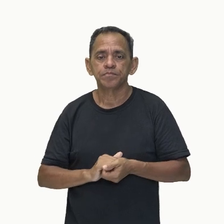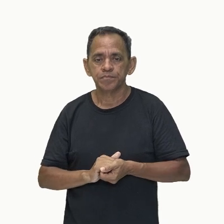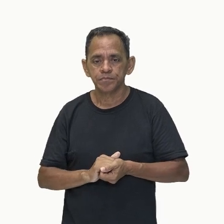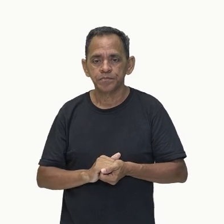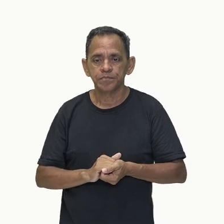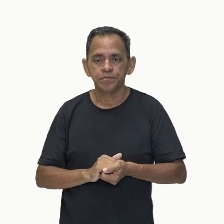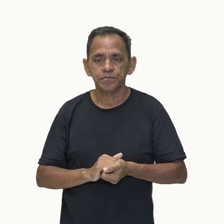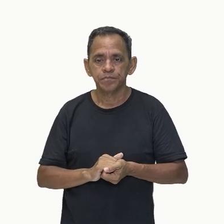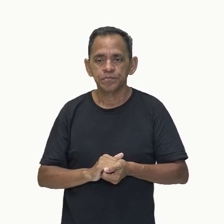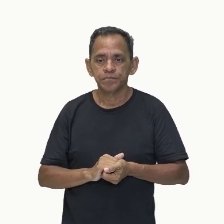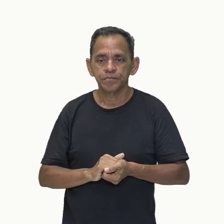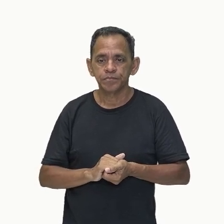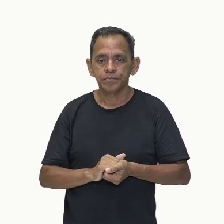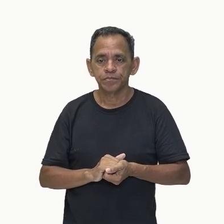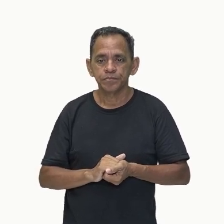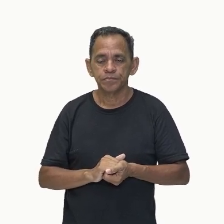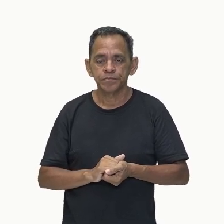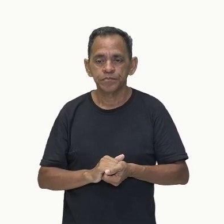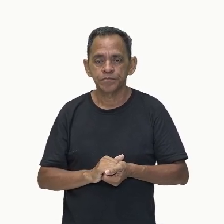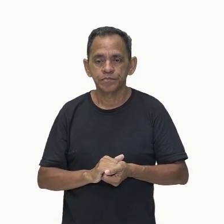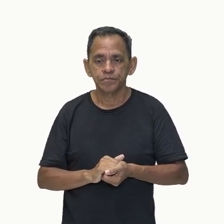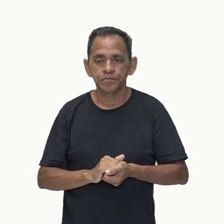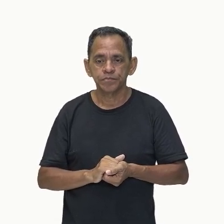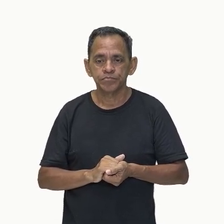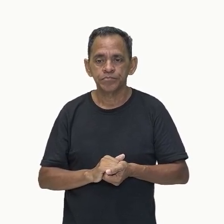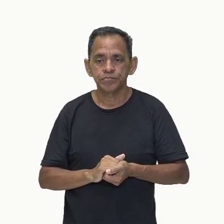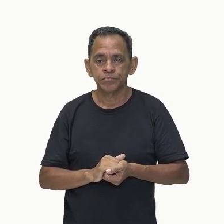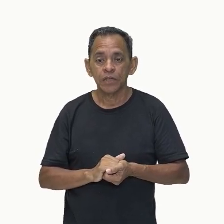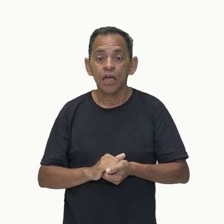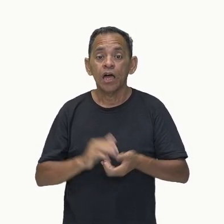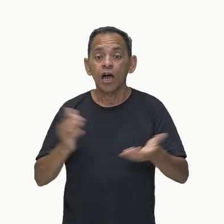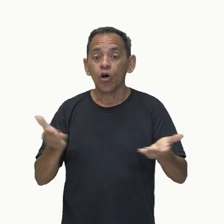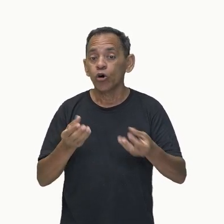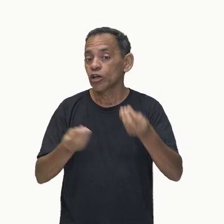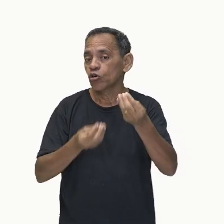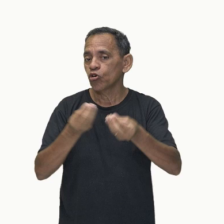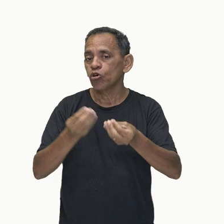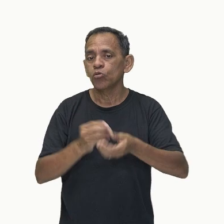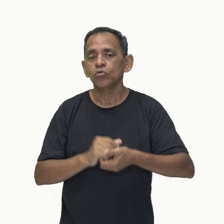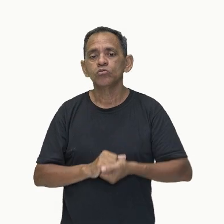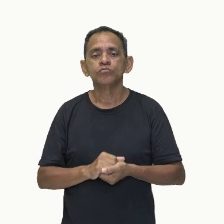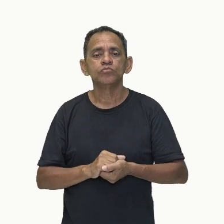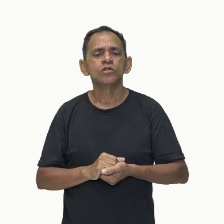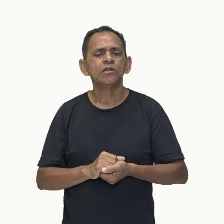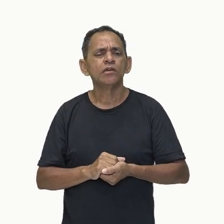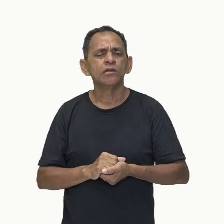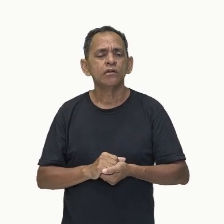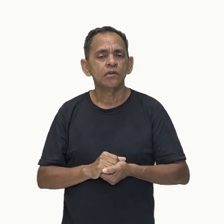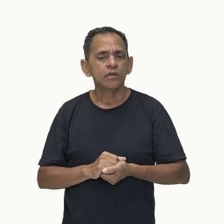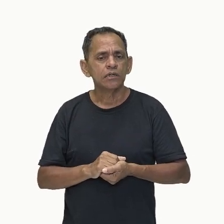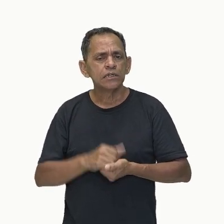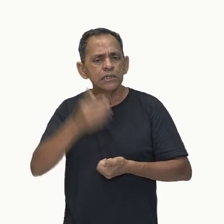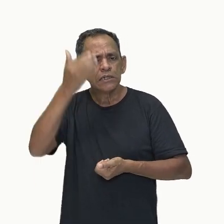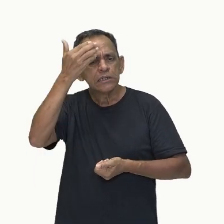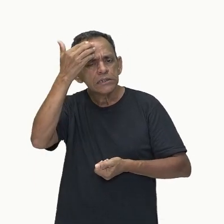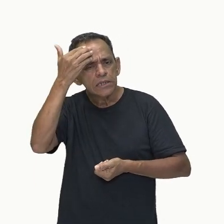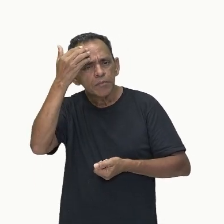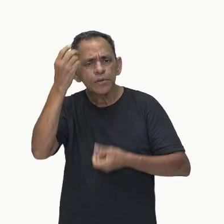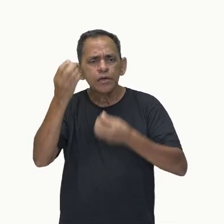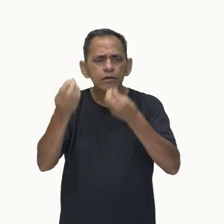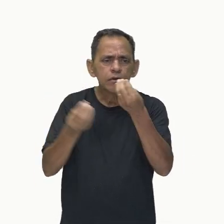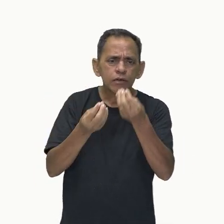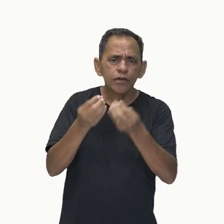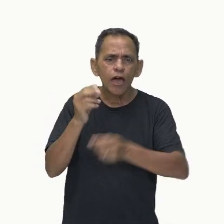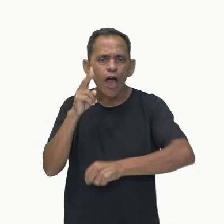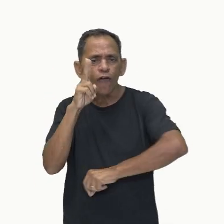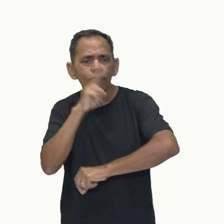metros. Essa é a posição inicial dele. Agora, ele quer que tu determine a velocidade. Ih, professor, como é